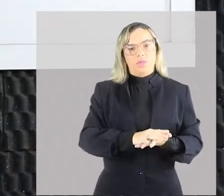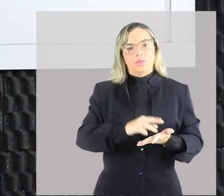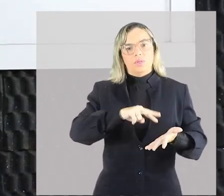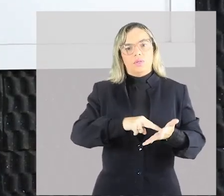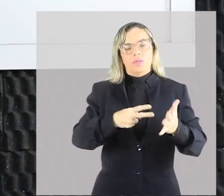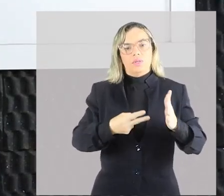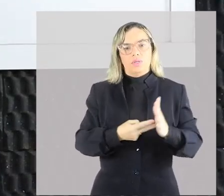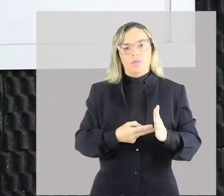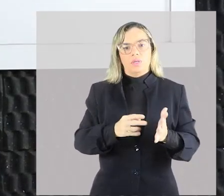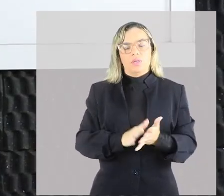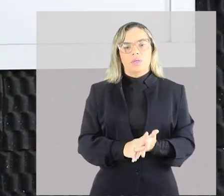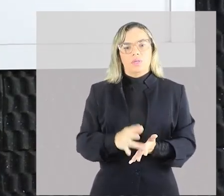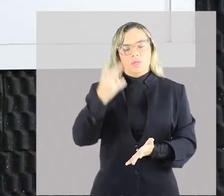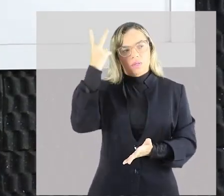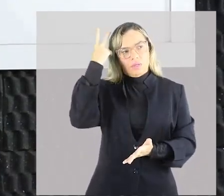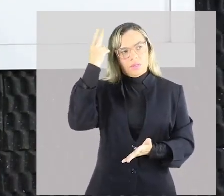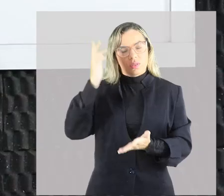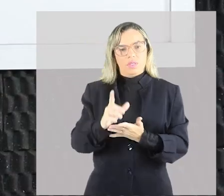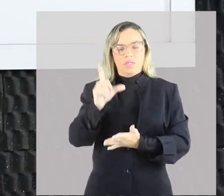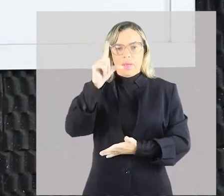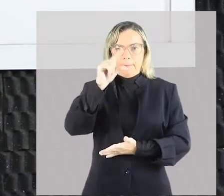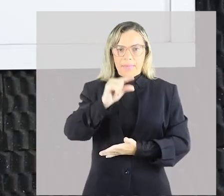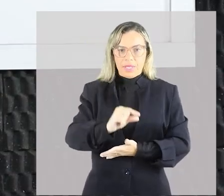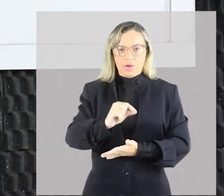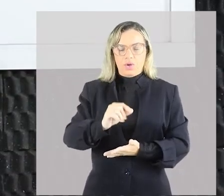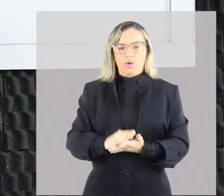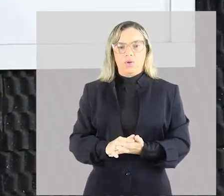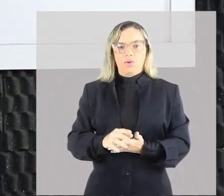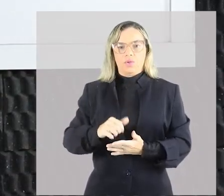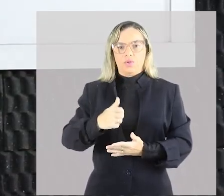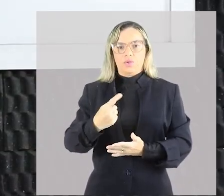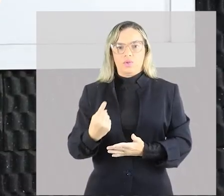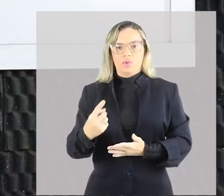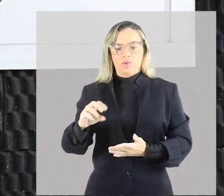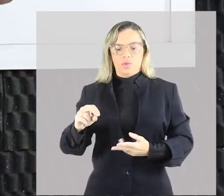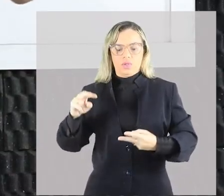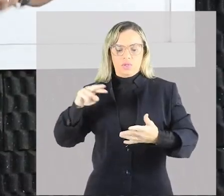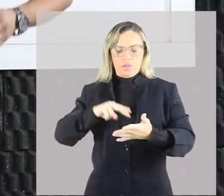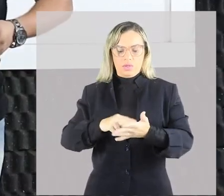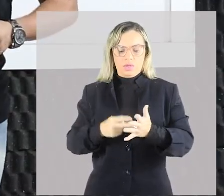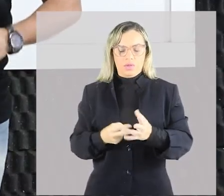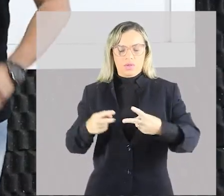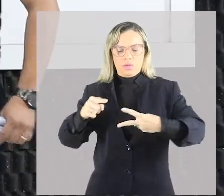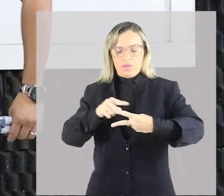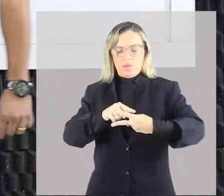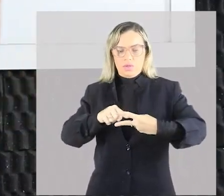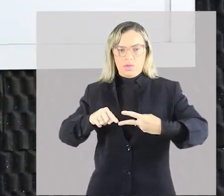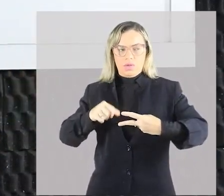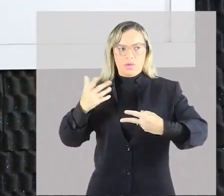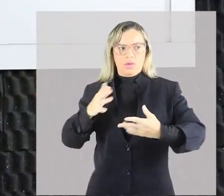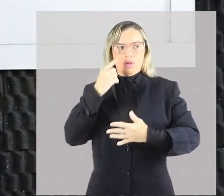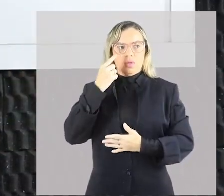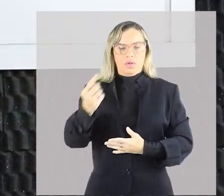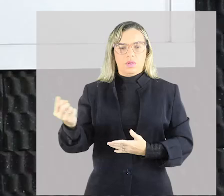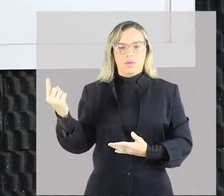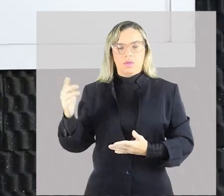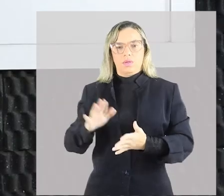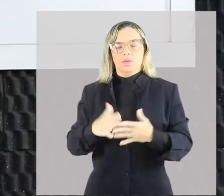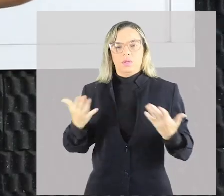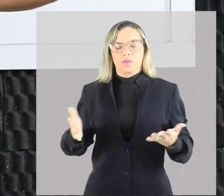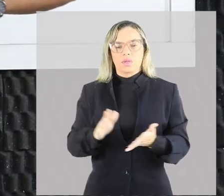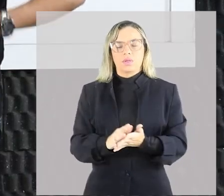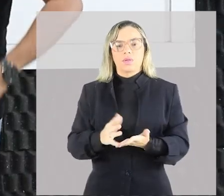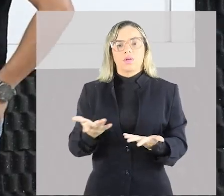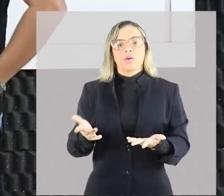nesse caso, eu estou representando, dizendo que quem faz parte desse meu conjunto? Os números menores do que